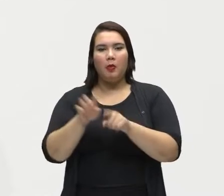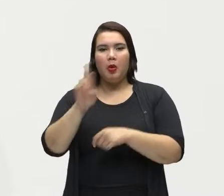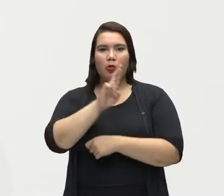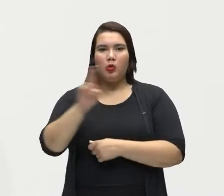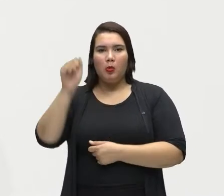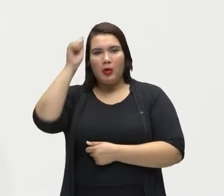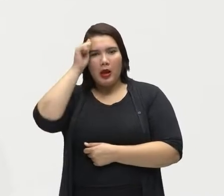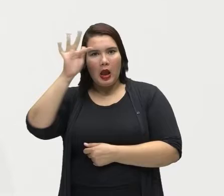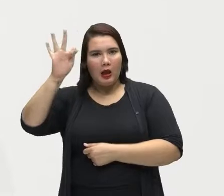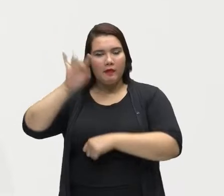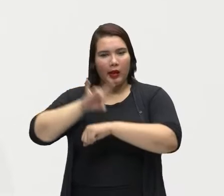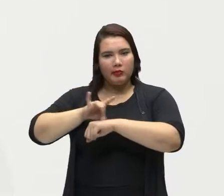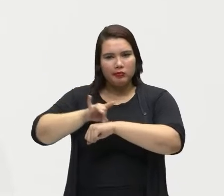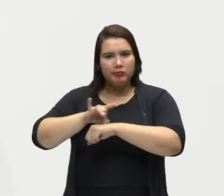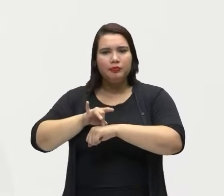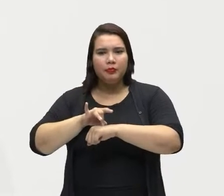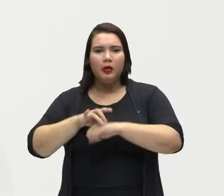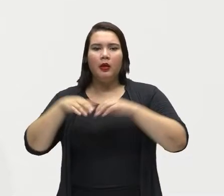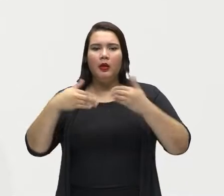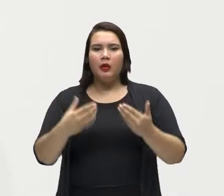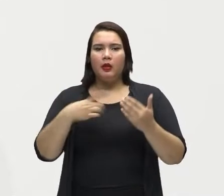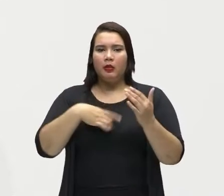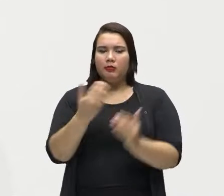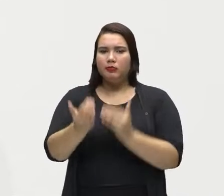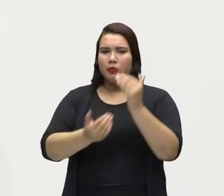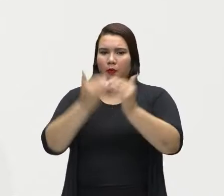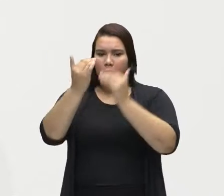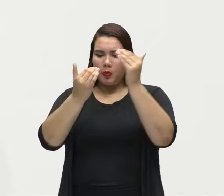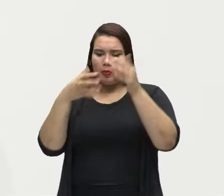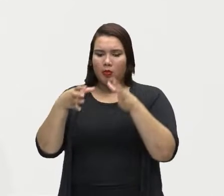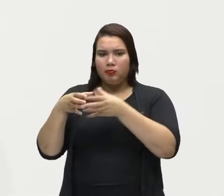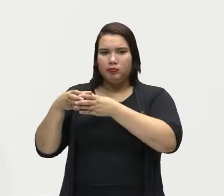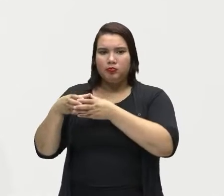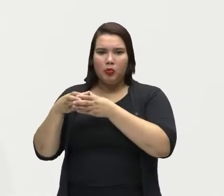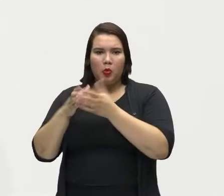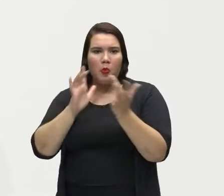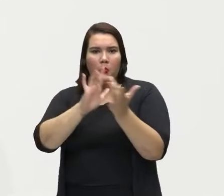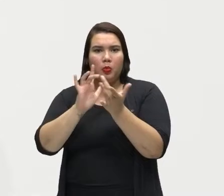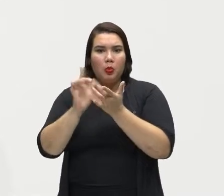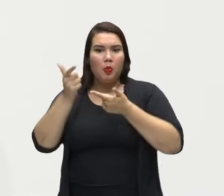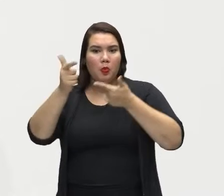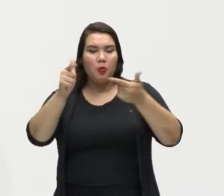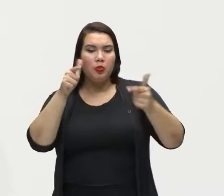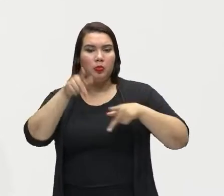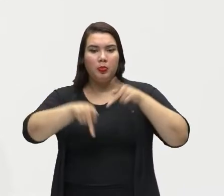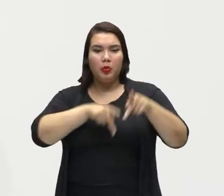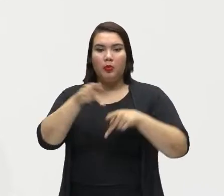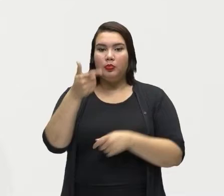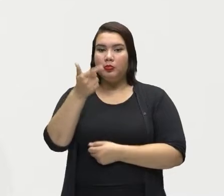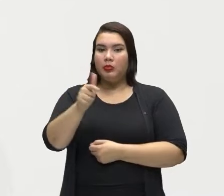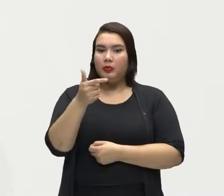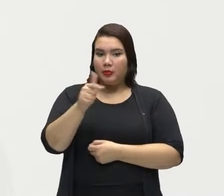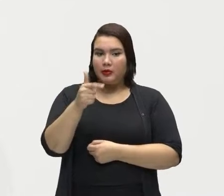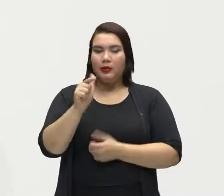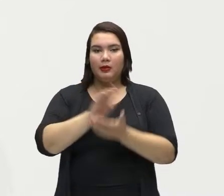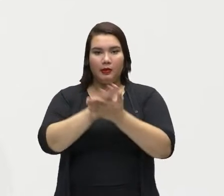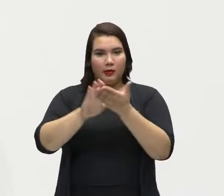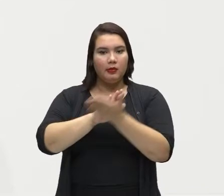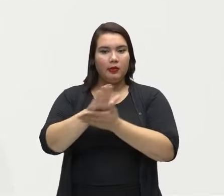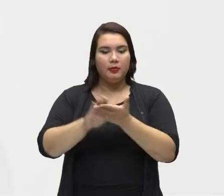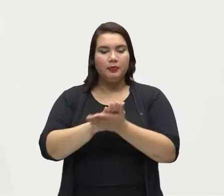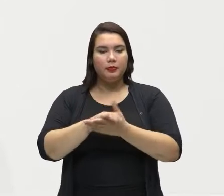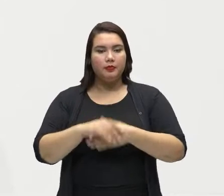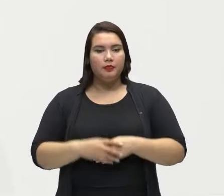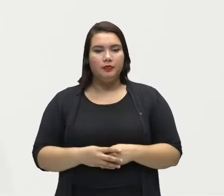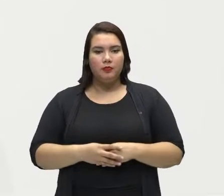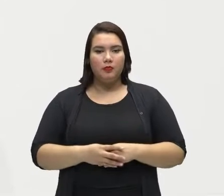desenvolveu de forma isolada, sem o contato com os povos que ocupavam o extremo norte do continente africano. Isso